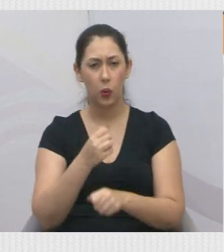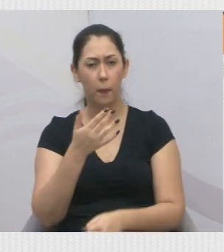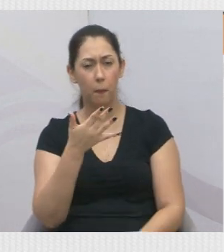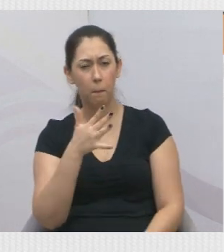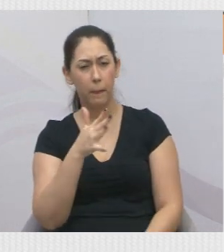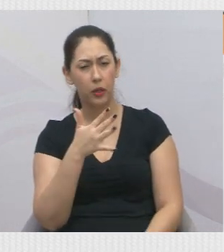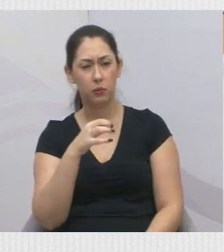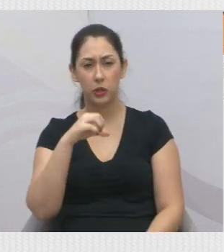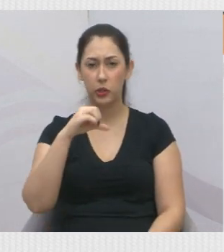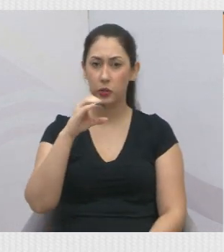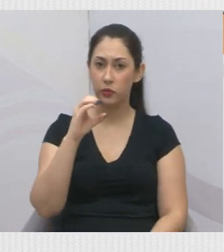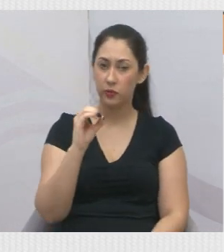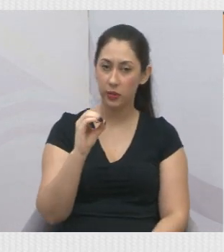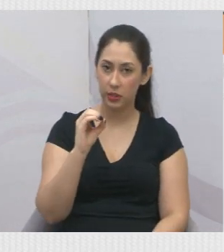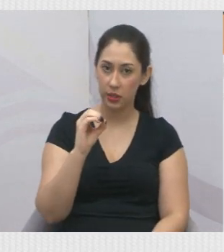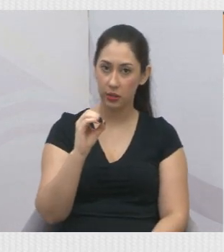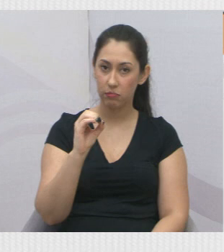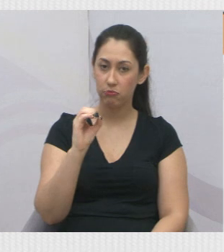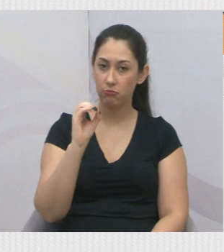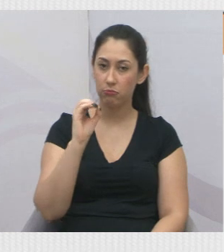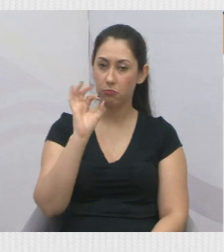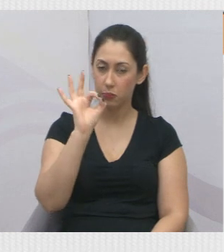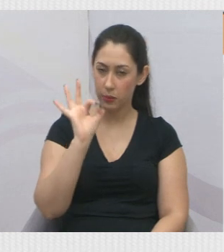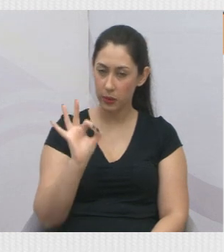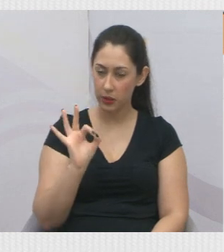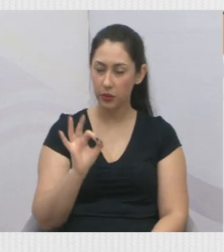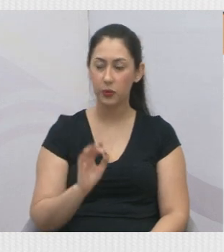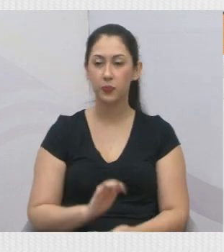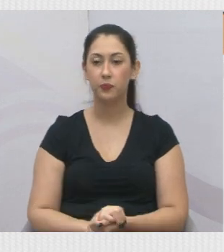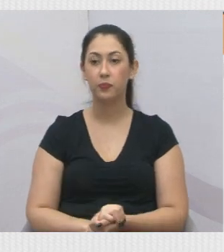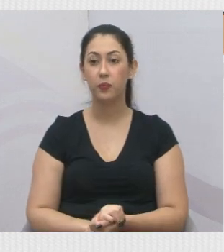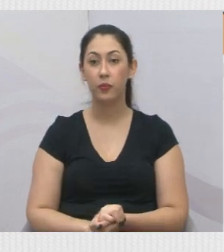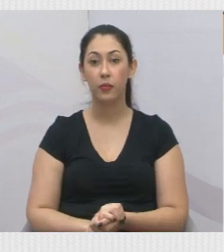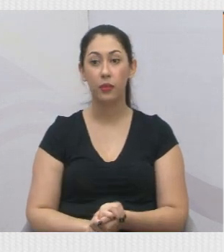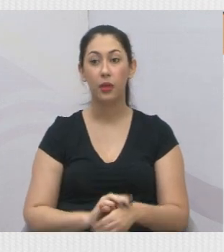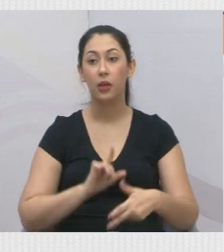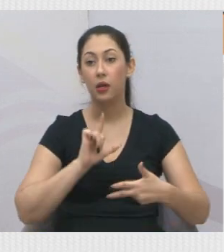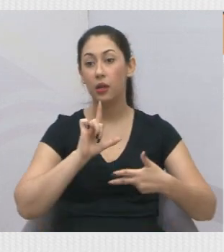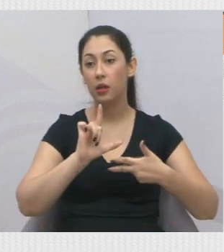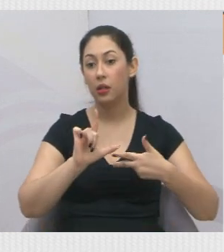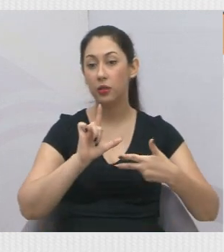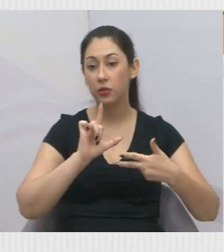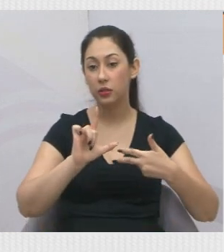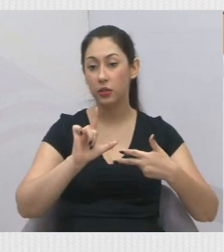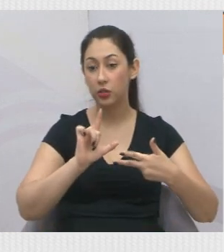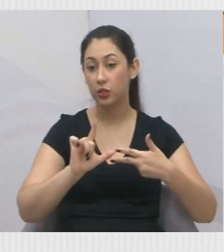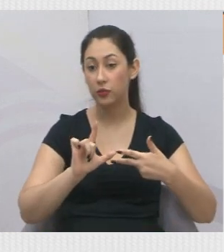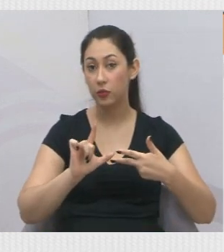R$ 32.482.000, uma meta de 89% da previsão. Legislativo, que é os gastos dessa